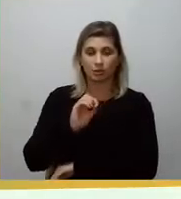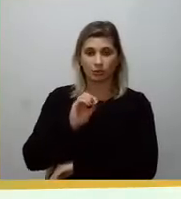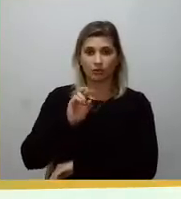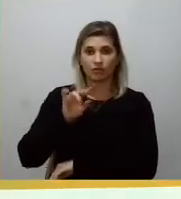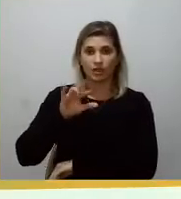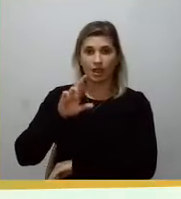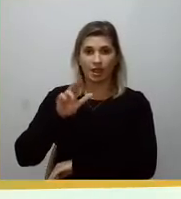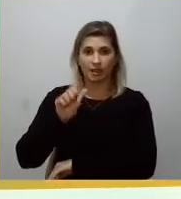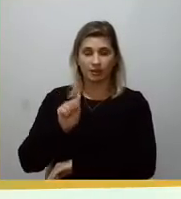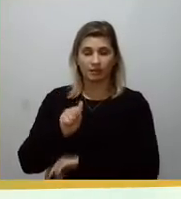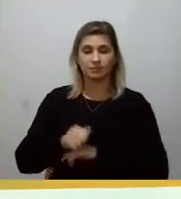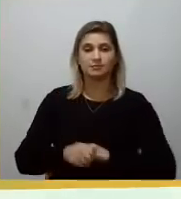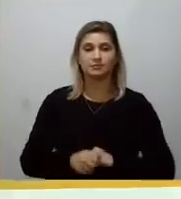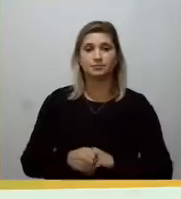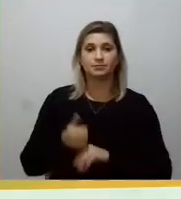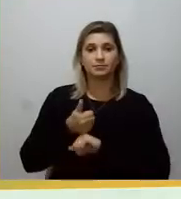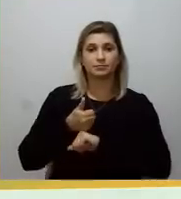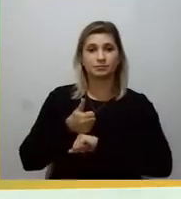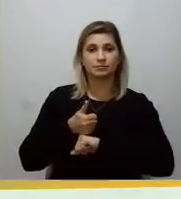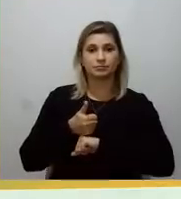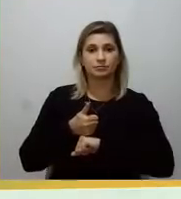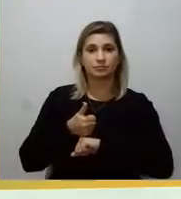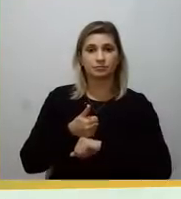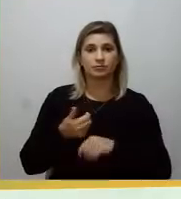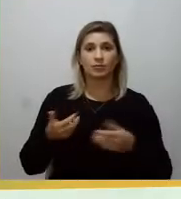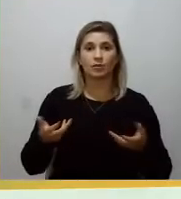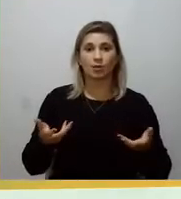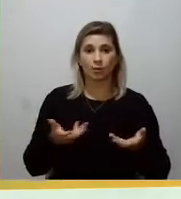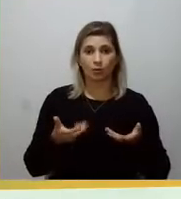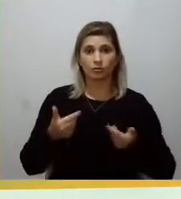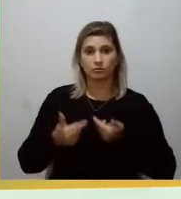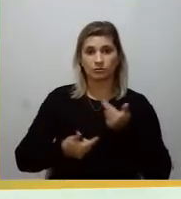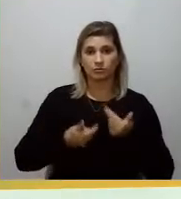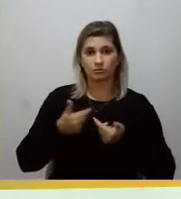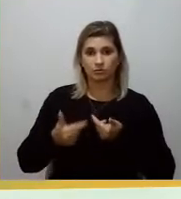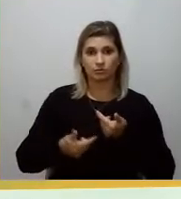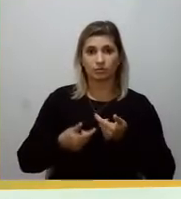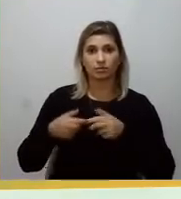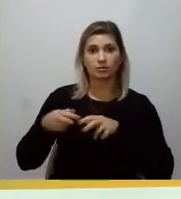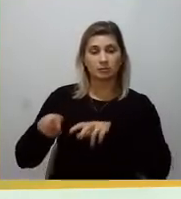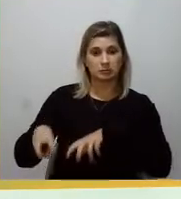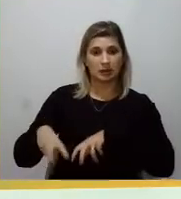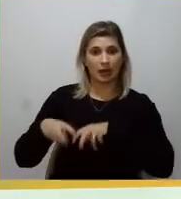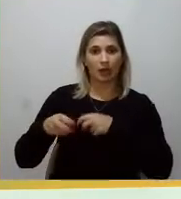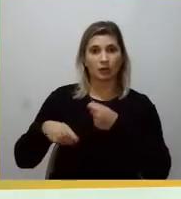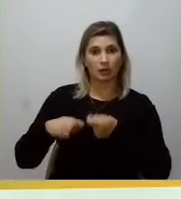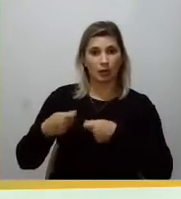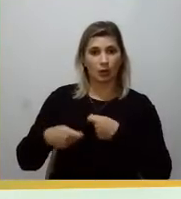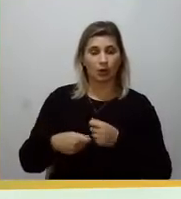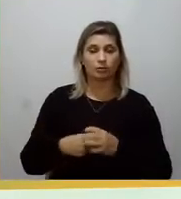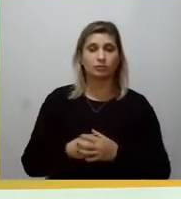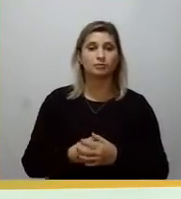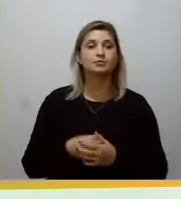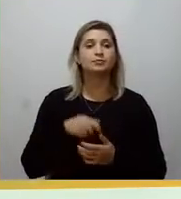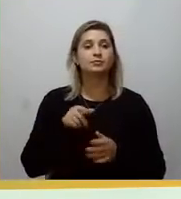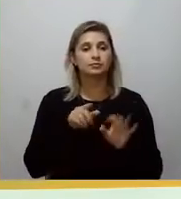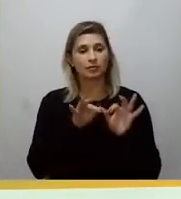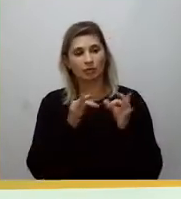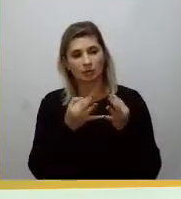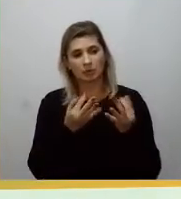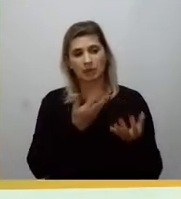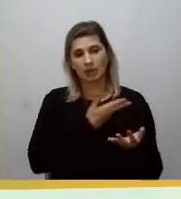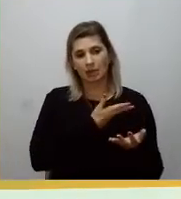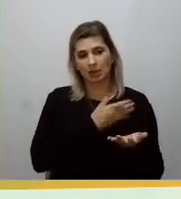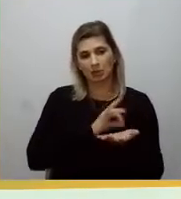profissão e lugar onde exerce suas atividades profissionais? Hoje eu trabalho com agronegócio. O senhor é parente, amigo íntimo ou